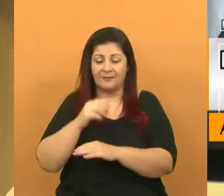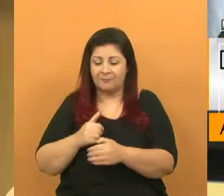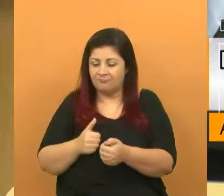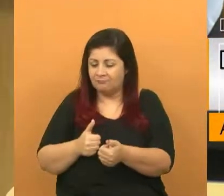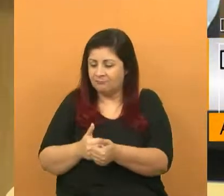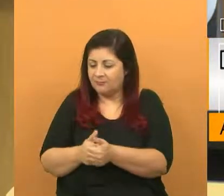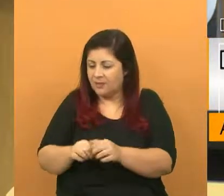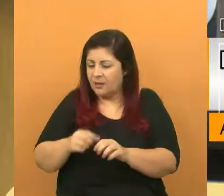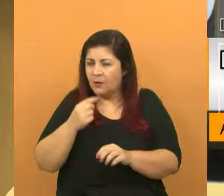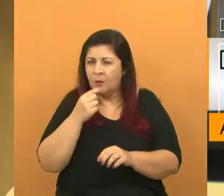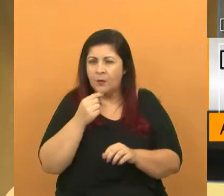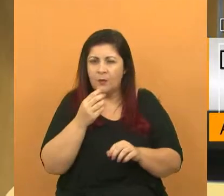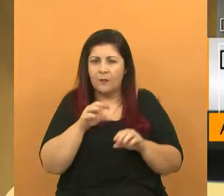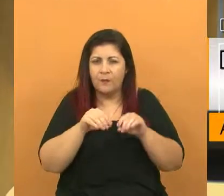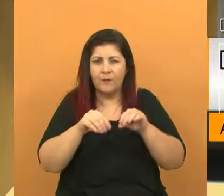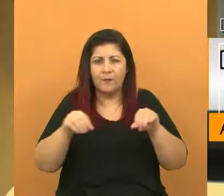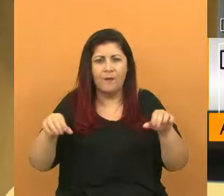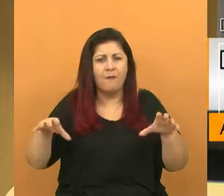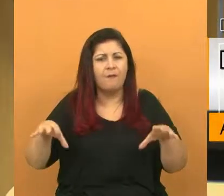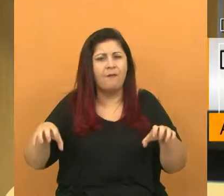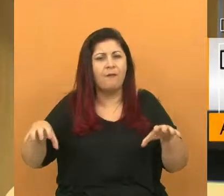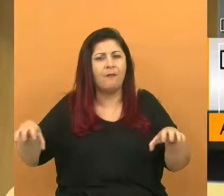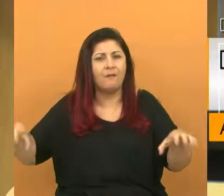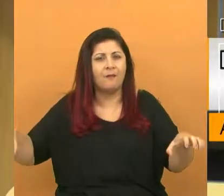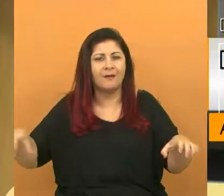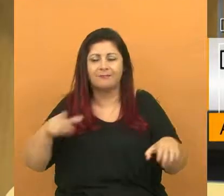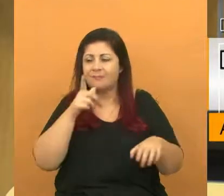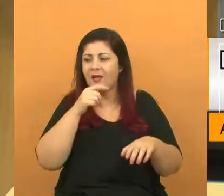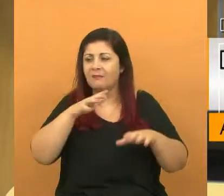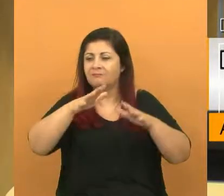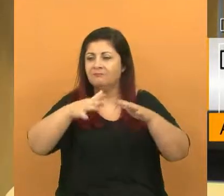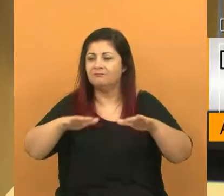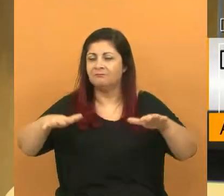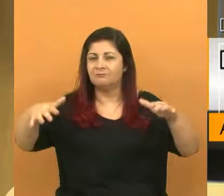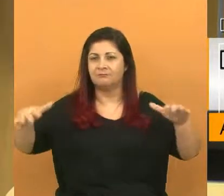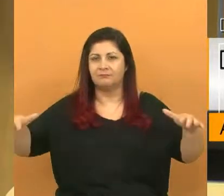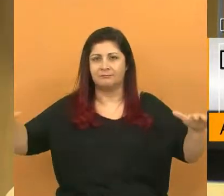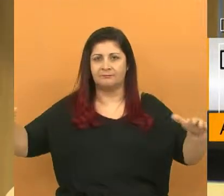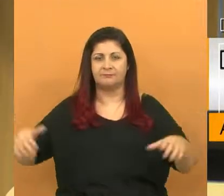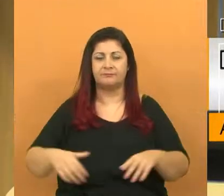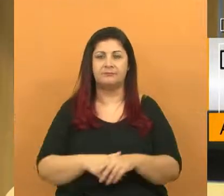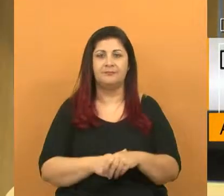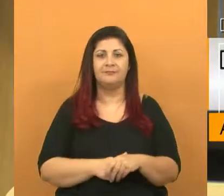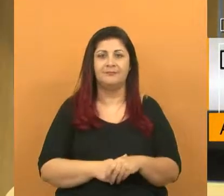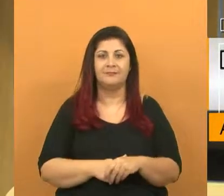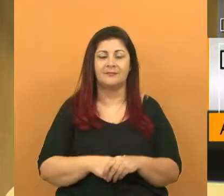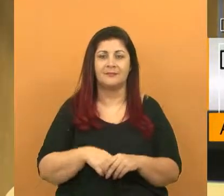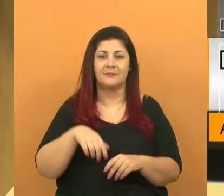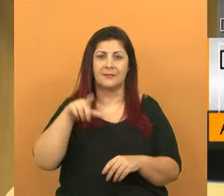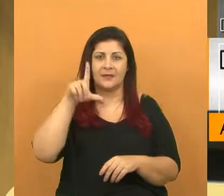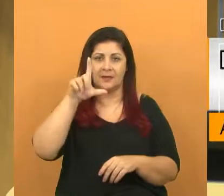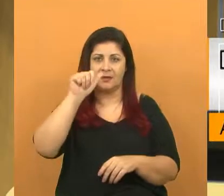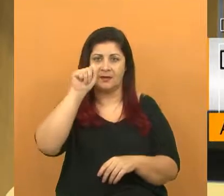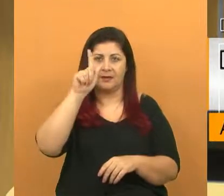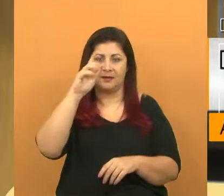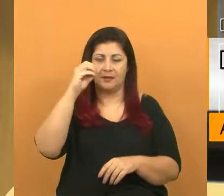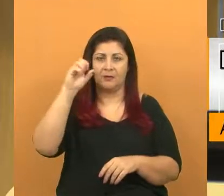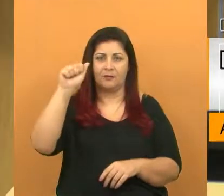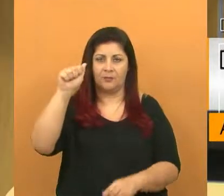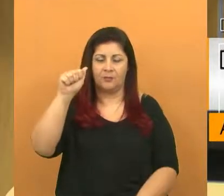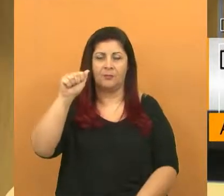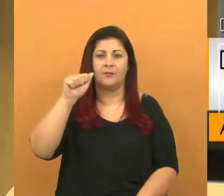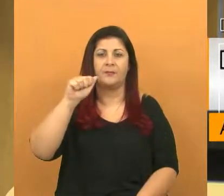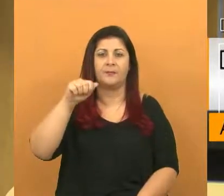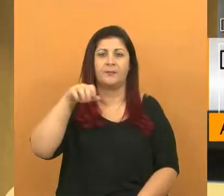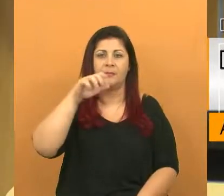fofa e as ondas suaves da praia a lagoa do paraíso localizada no município de